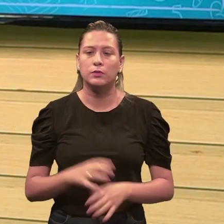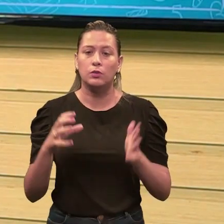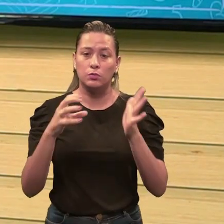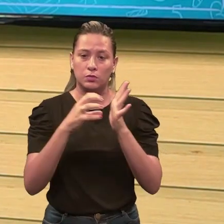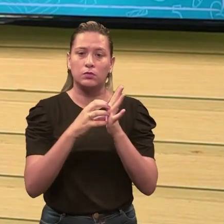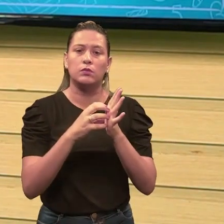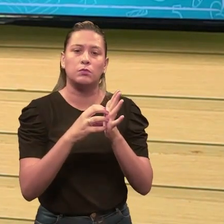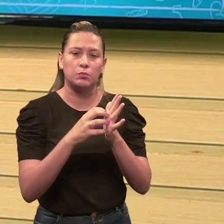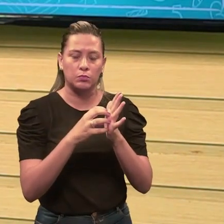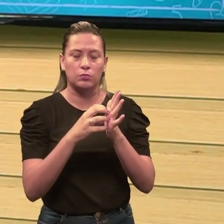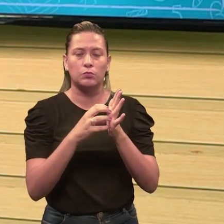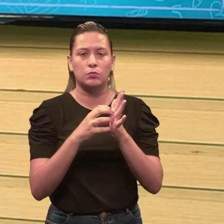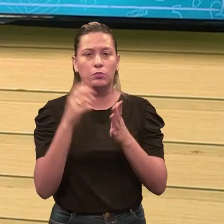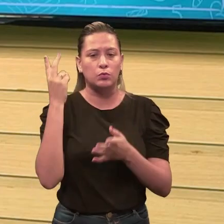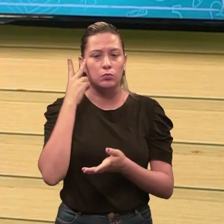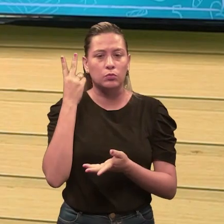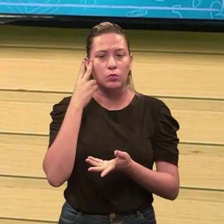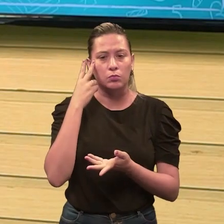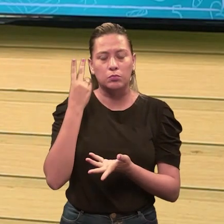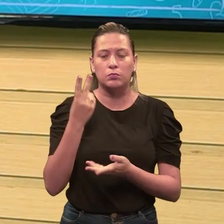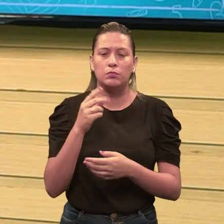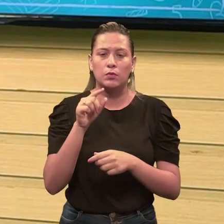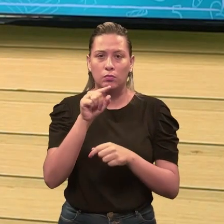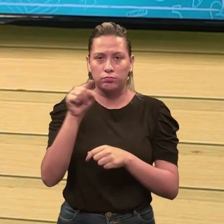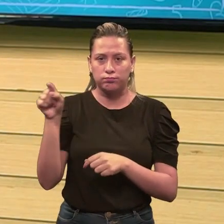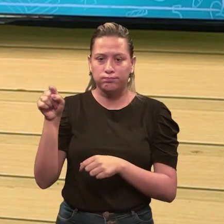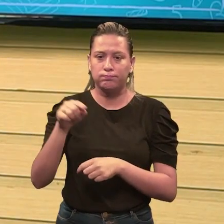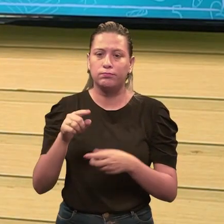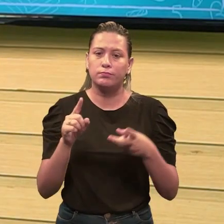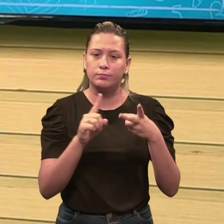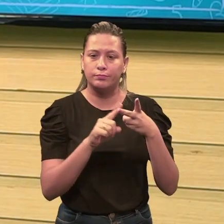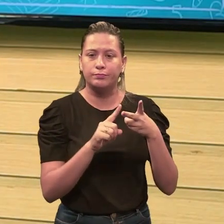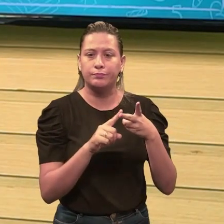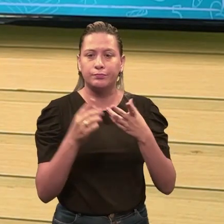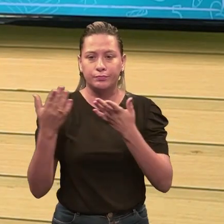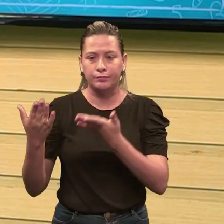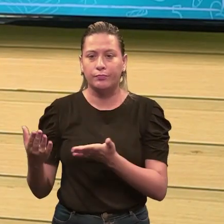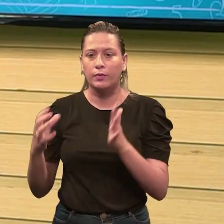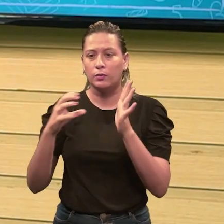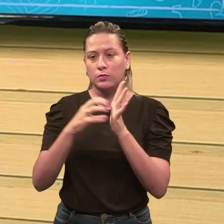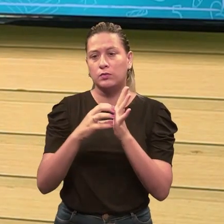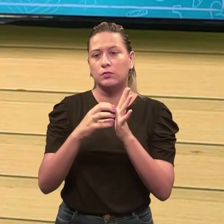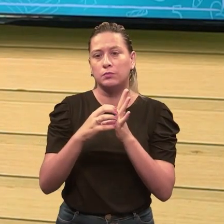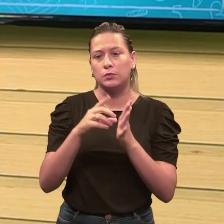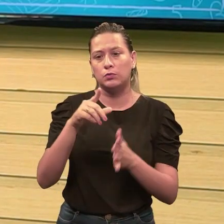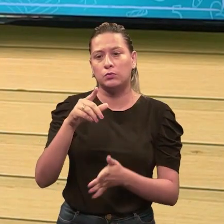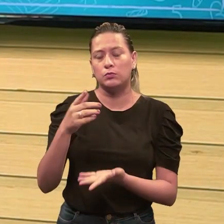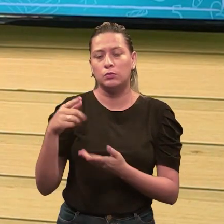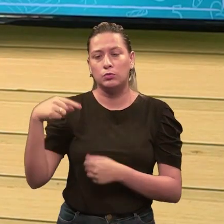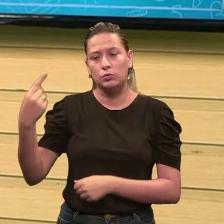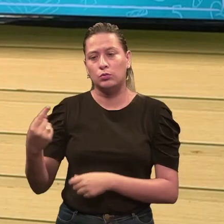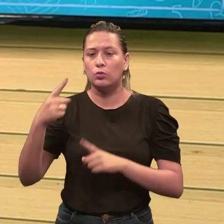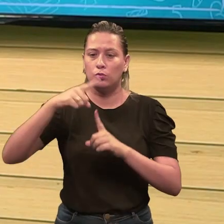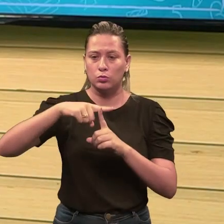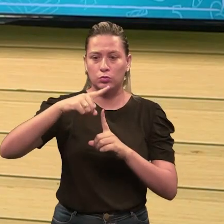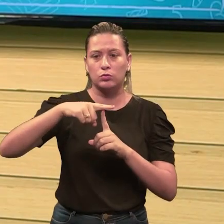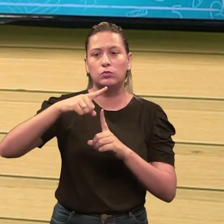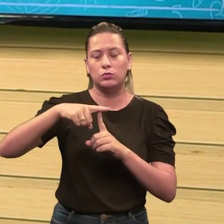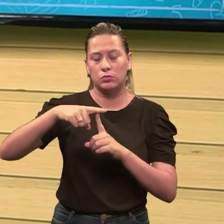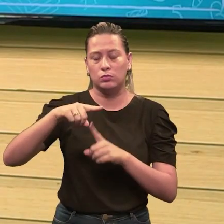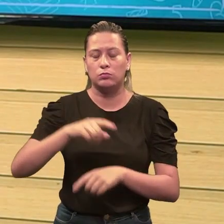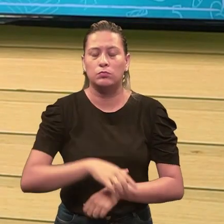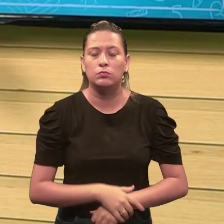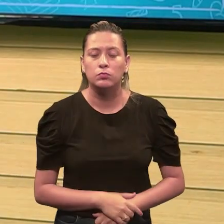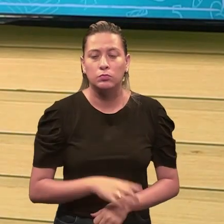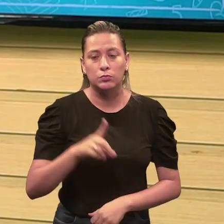de um diodo padrão é assim, esse triângulozinho e tal, para frente. Aqui a simbologia dos outros tipos de diodo, né, que